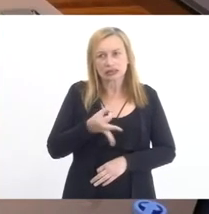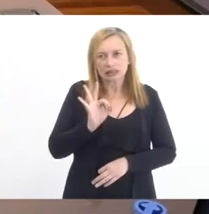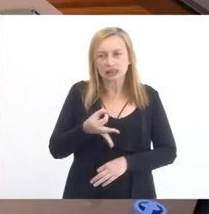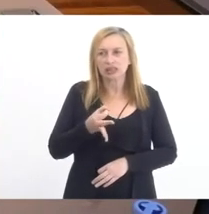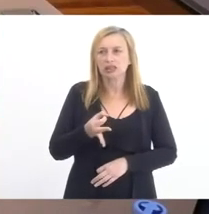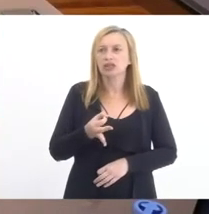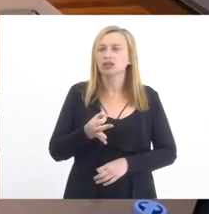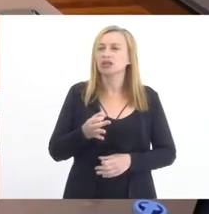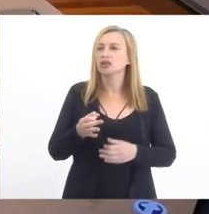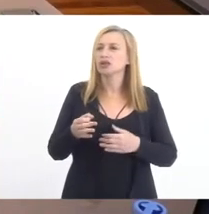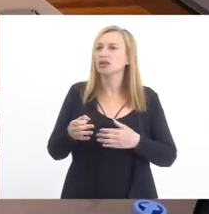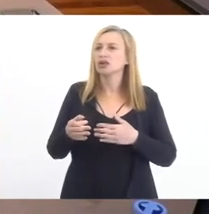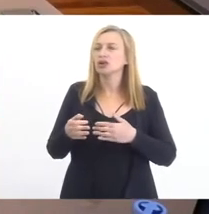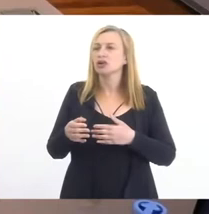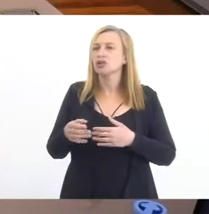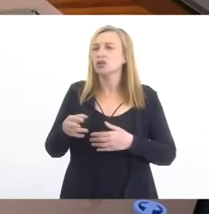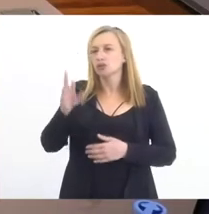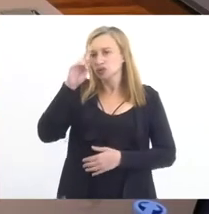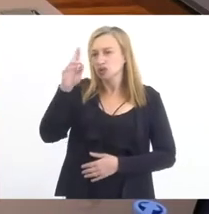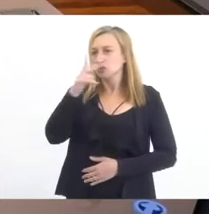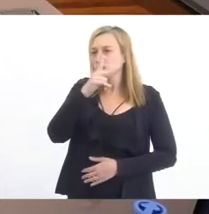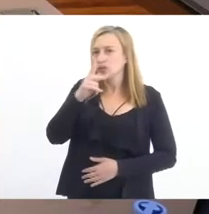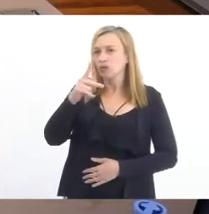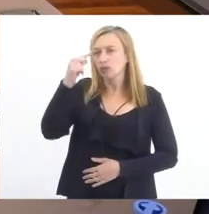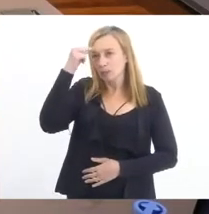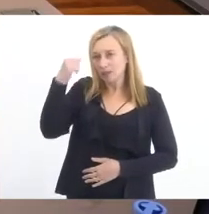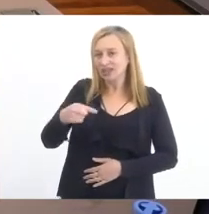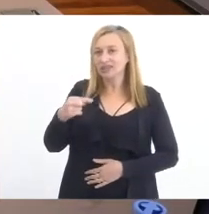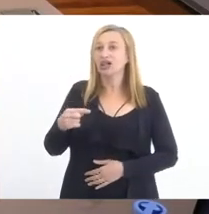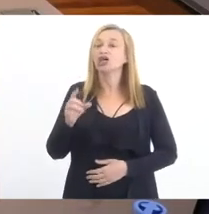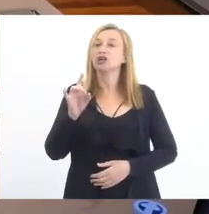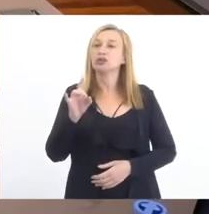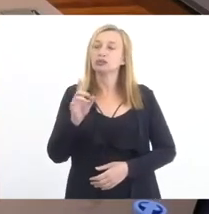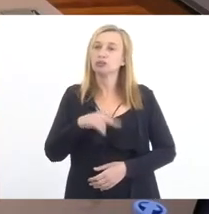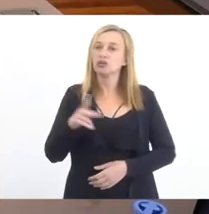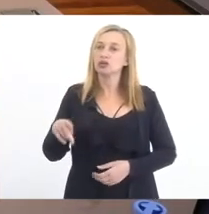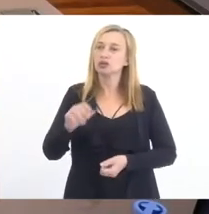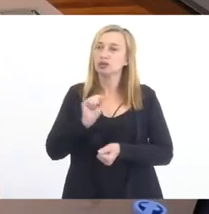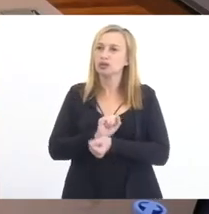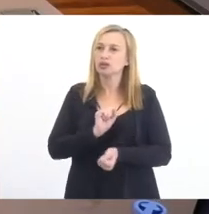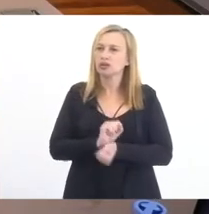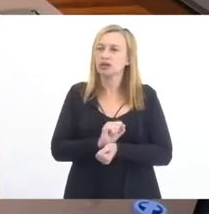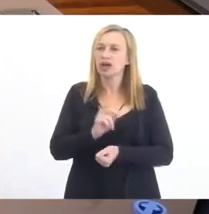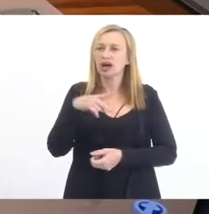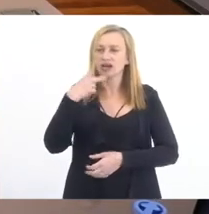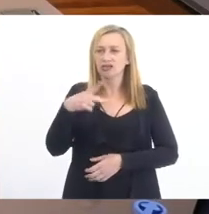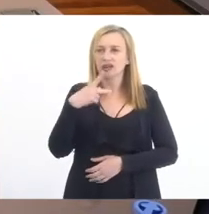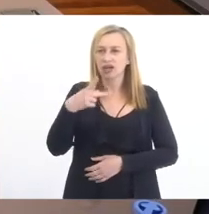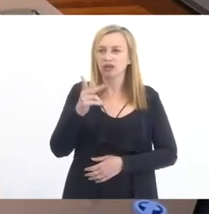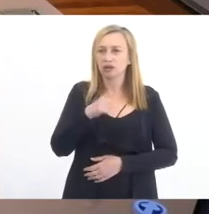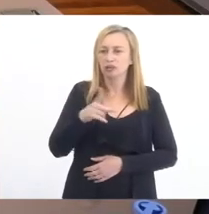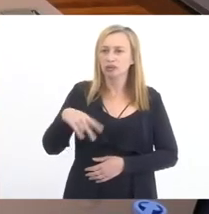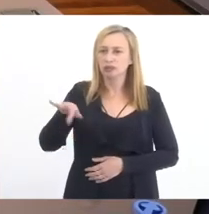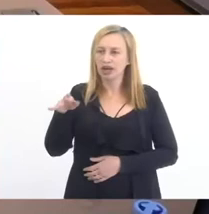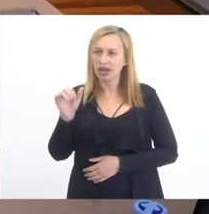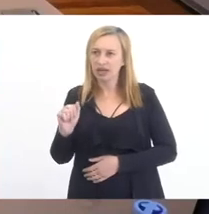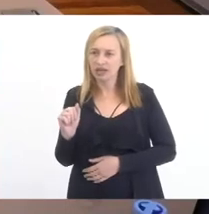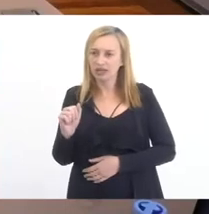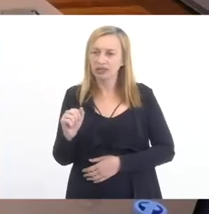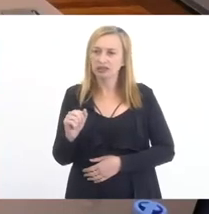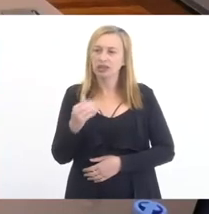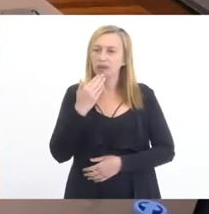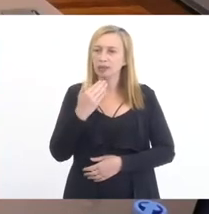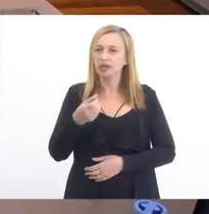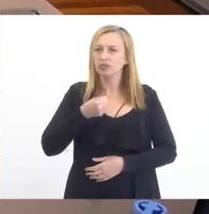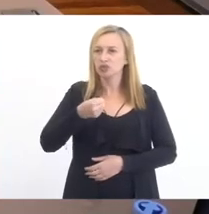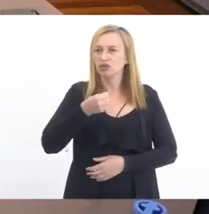você mandar, você é o presidente. Então, professor, só te peço que a gente consiga garantir a fala da professora Maria Cristina, peço que entregue aqui o microfone na